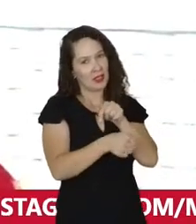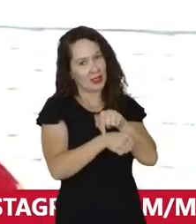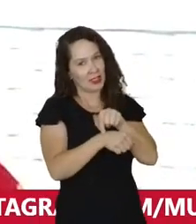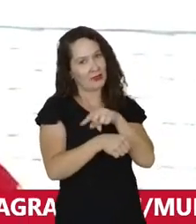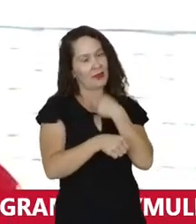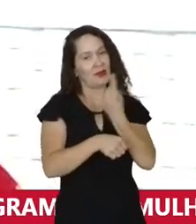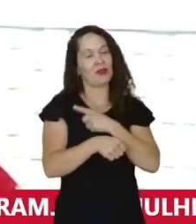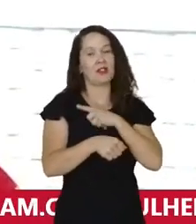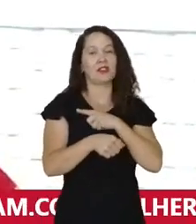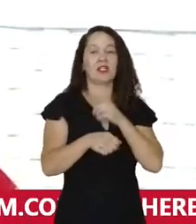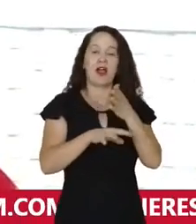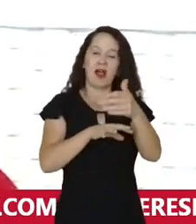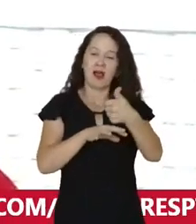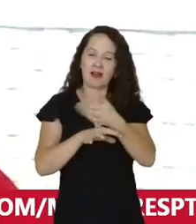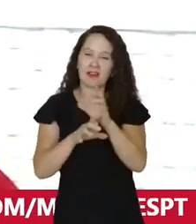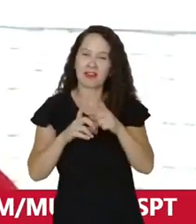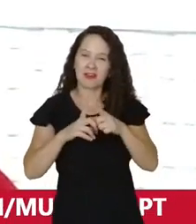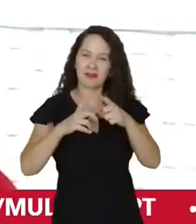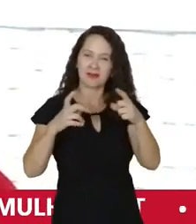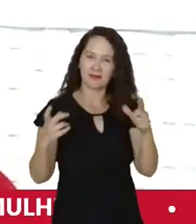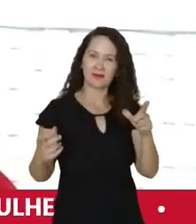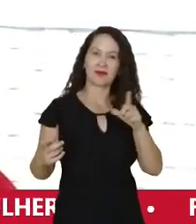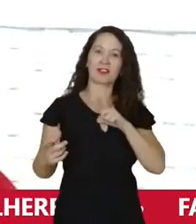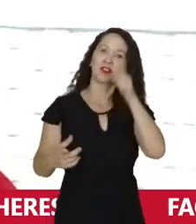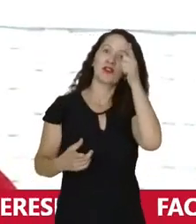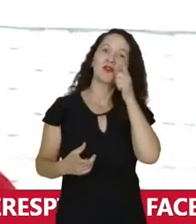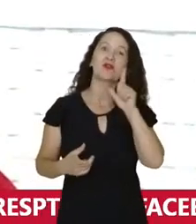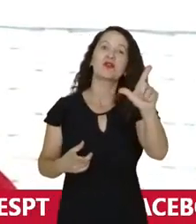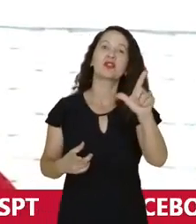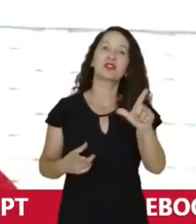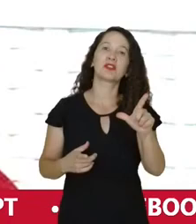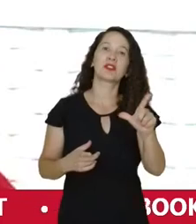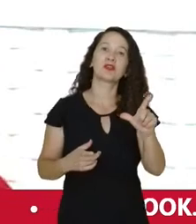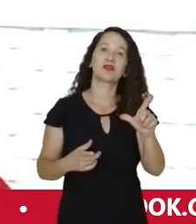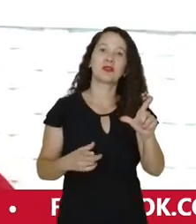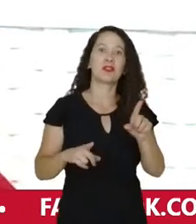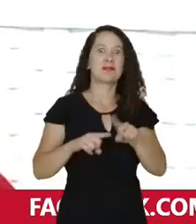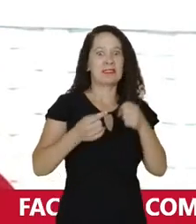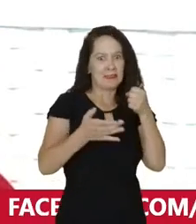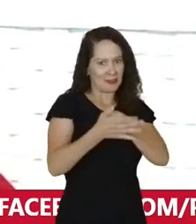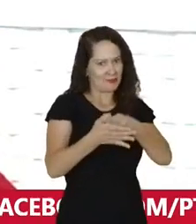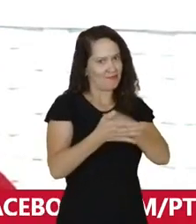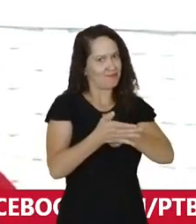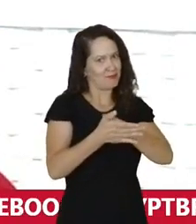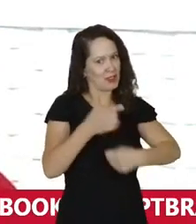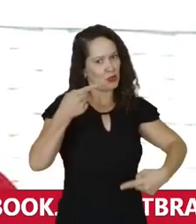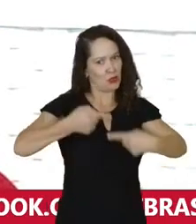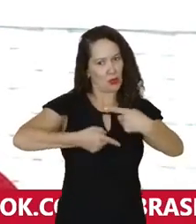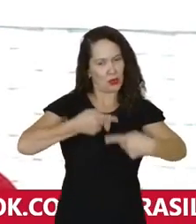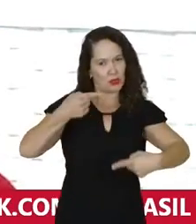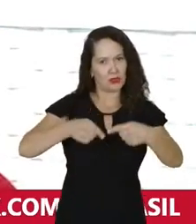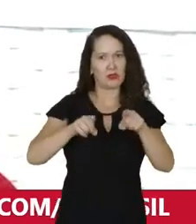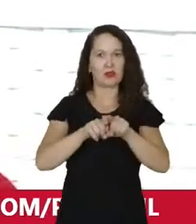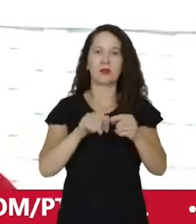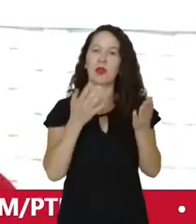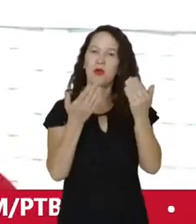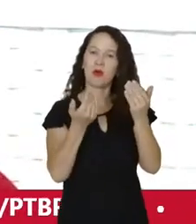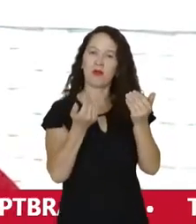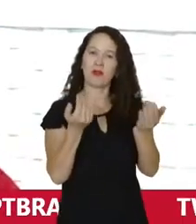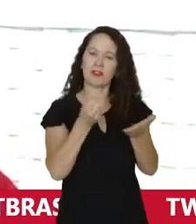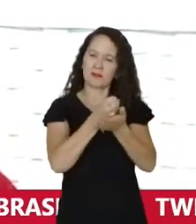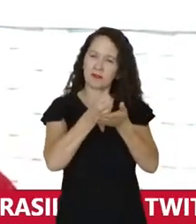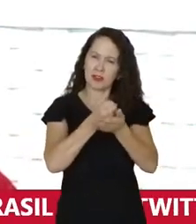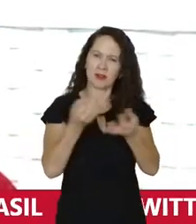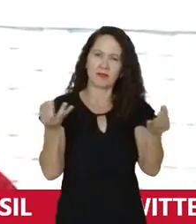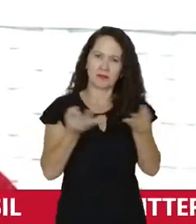temos maior acesso e que nós temos conquistado isso à força e à luta e com um debate muito bem